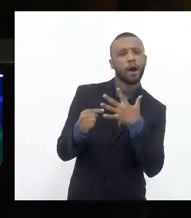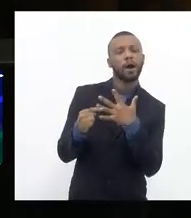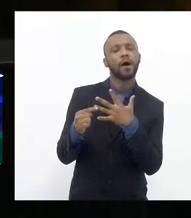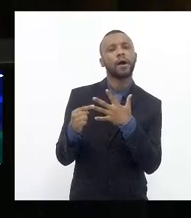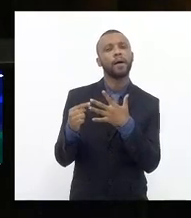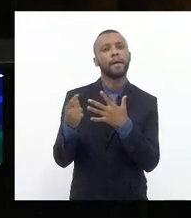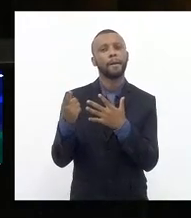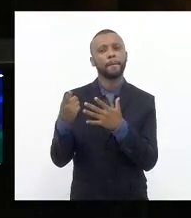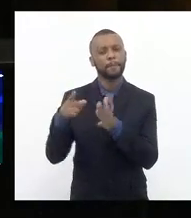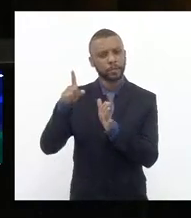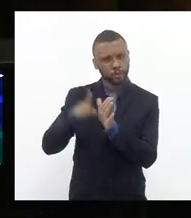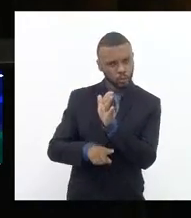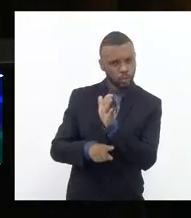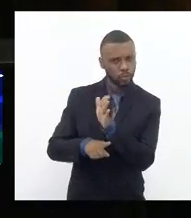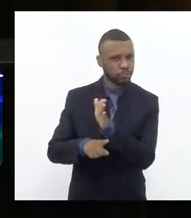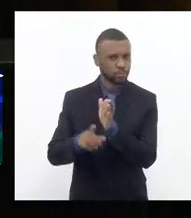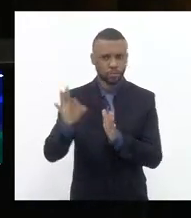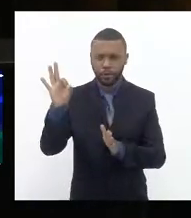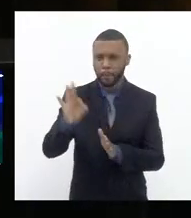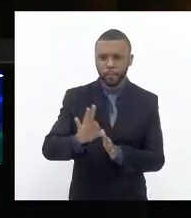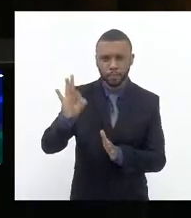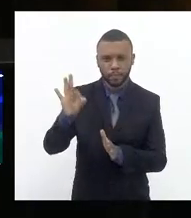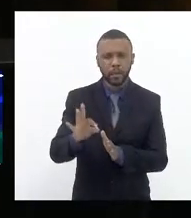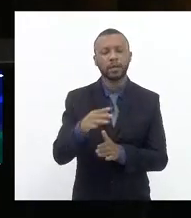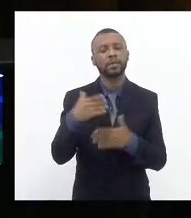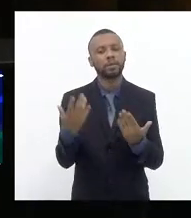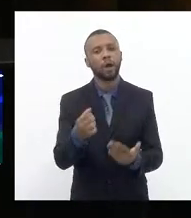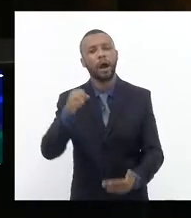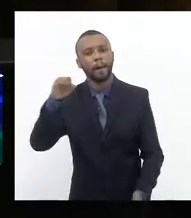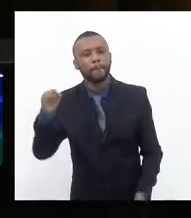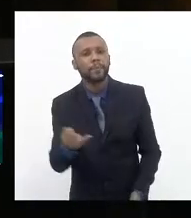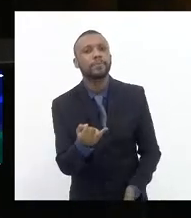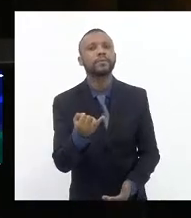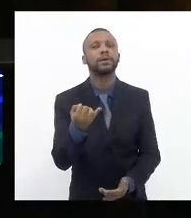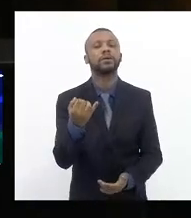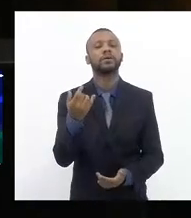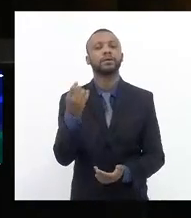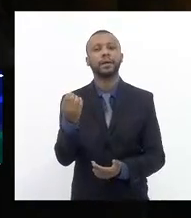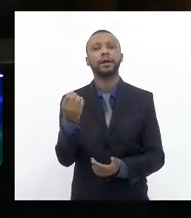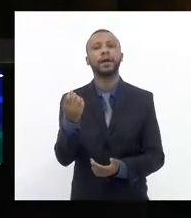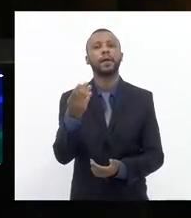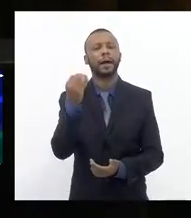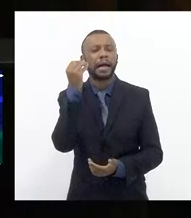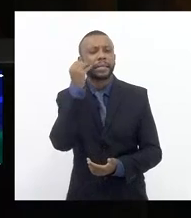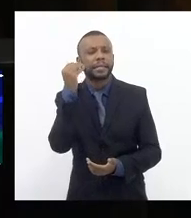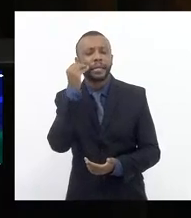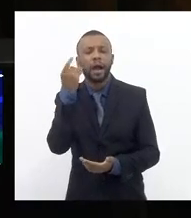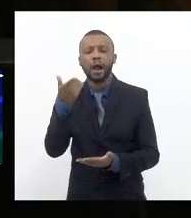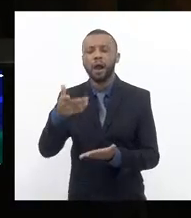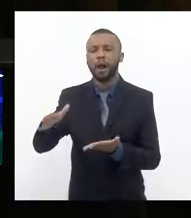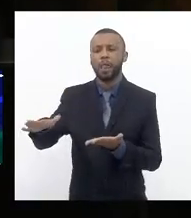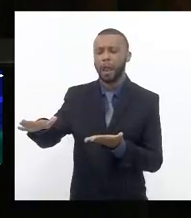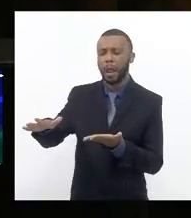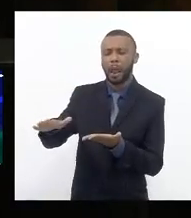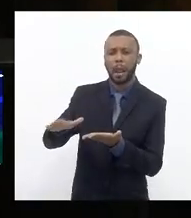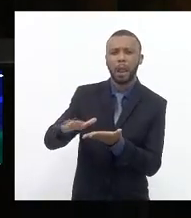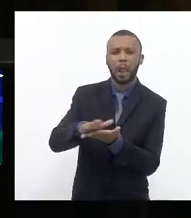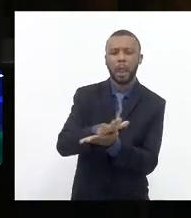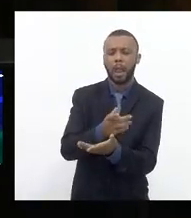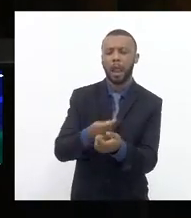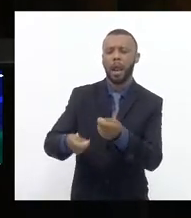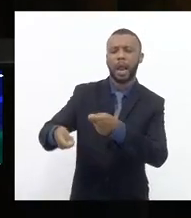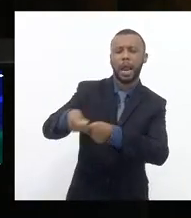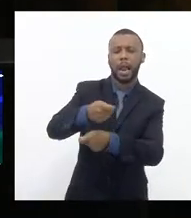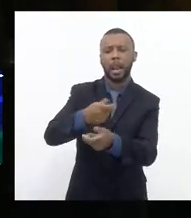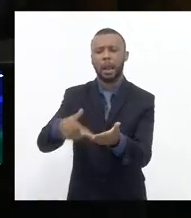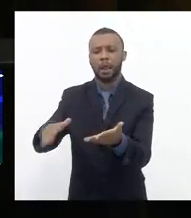pedágios. Ou seja, o Cláudio Castro está aproveitando para passar o rodo, o trator, sob pretexto de